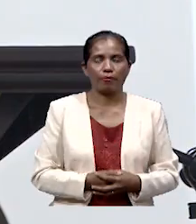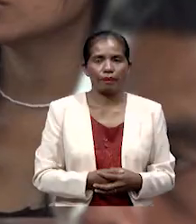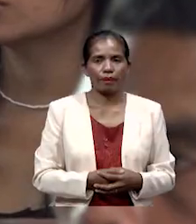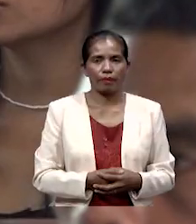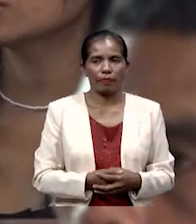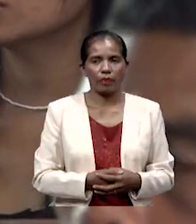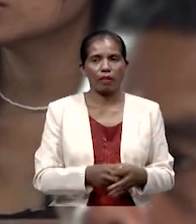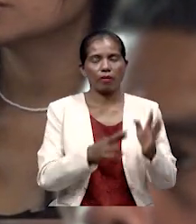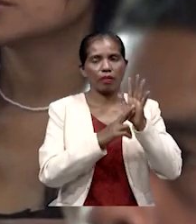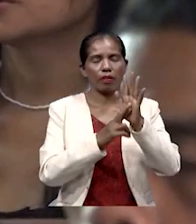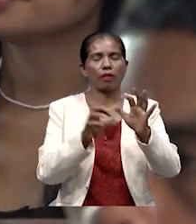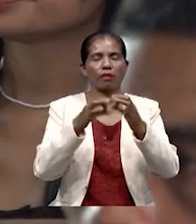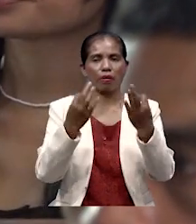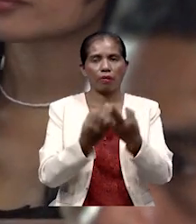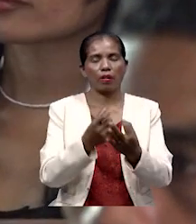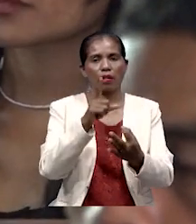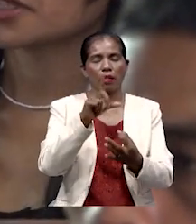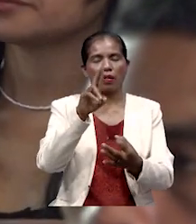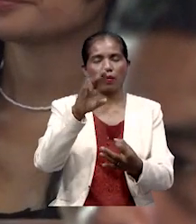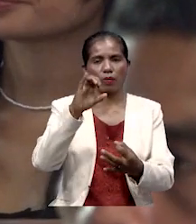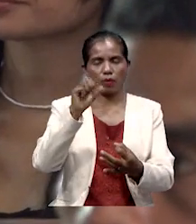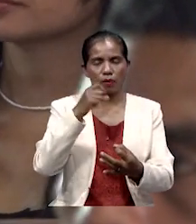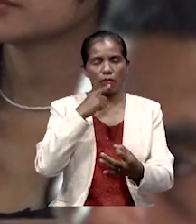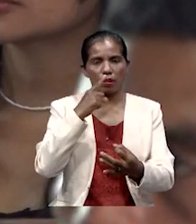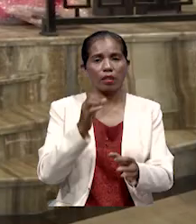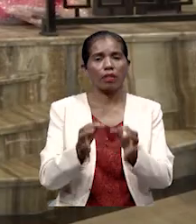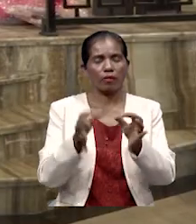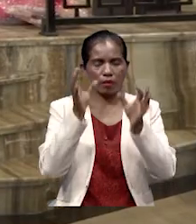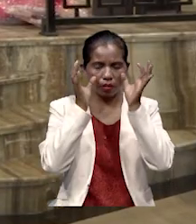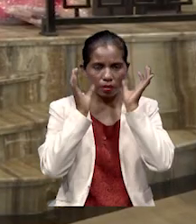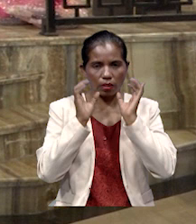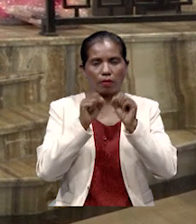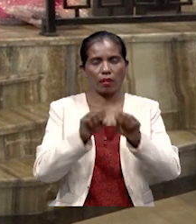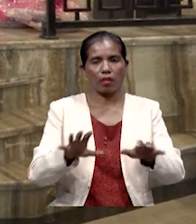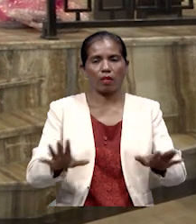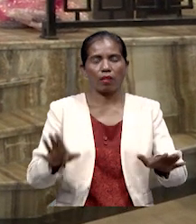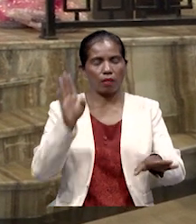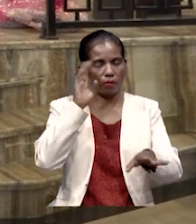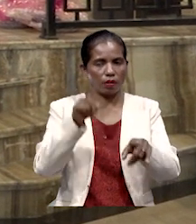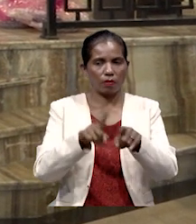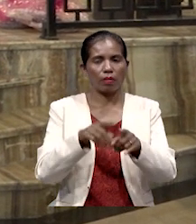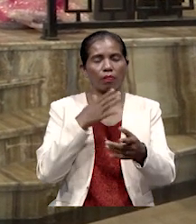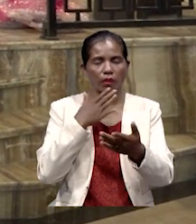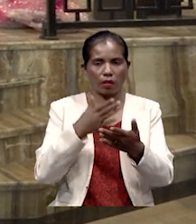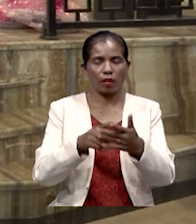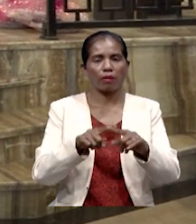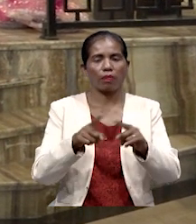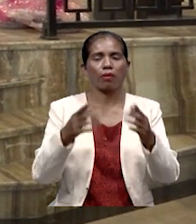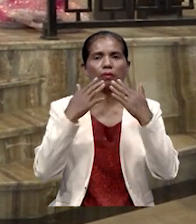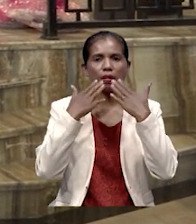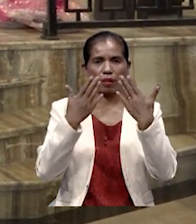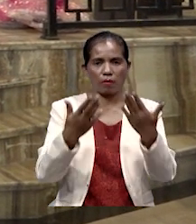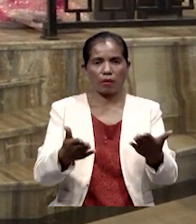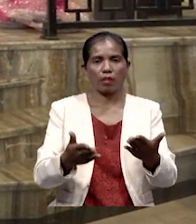Representante família Luiz da Costa Hateten, mas que triste teves tambalá com ona mão e da nebediak, mas be agradecemos